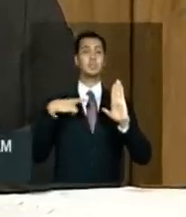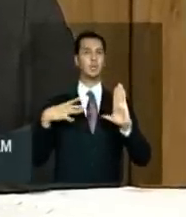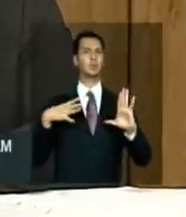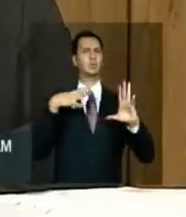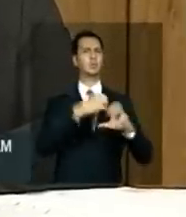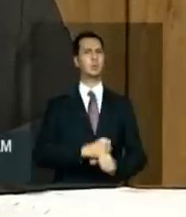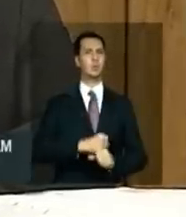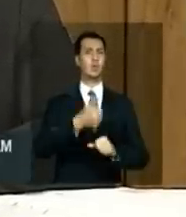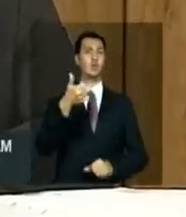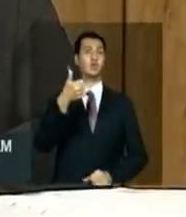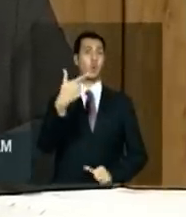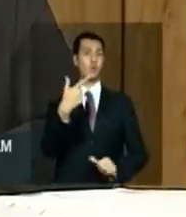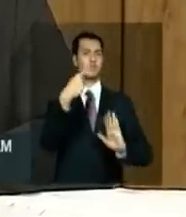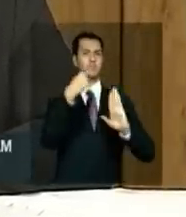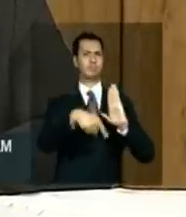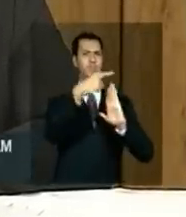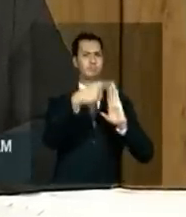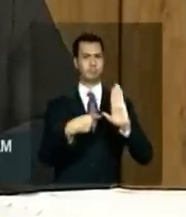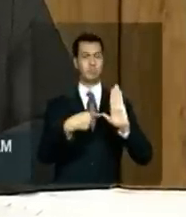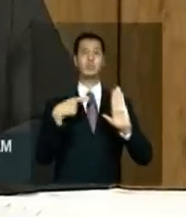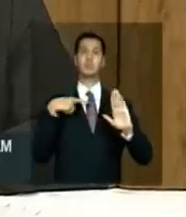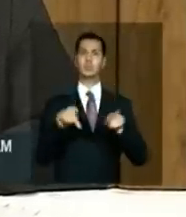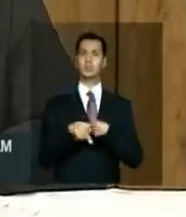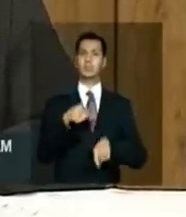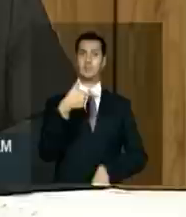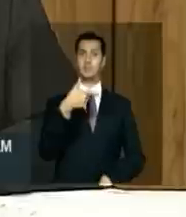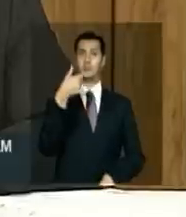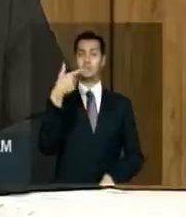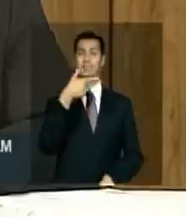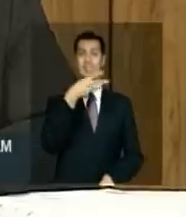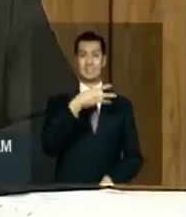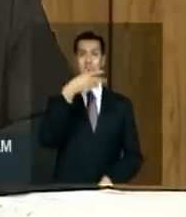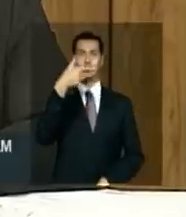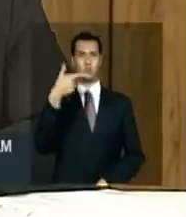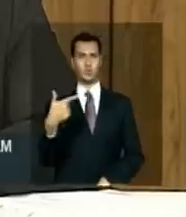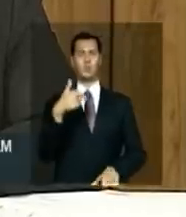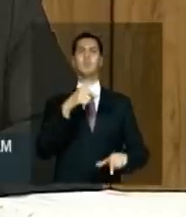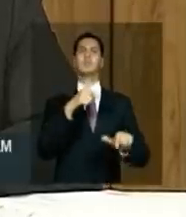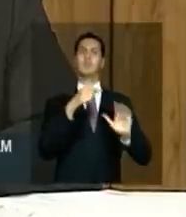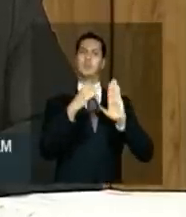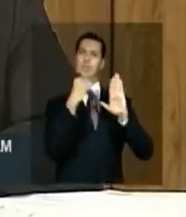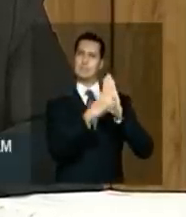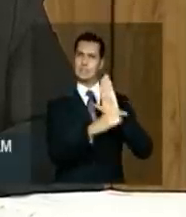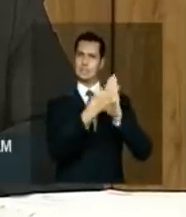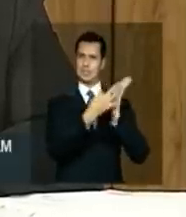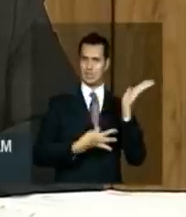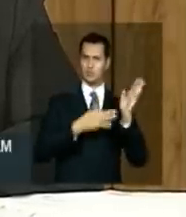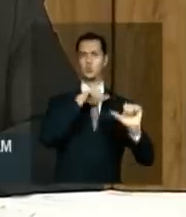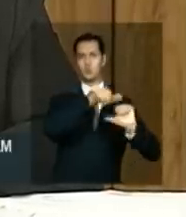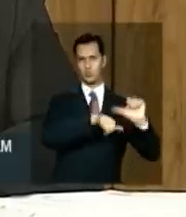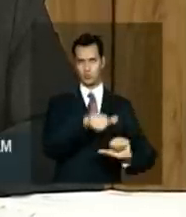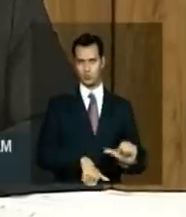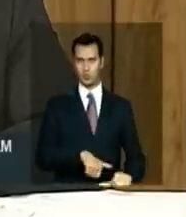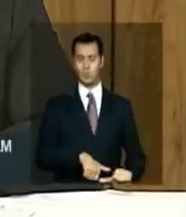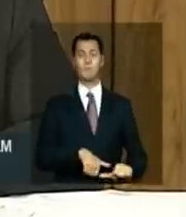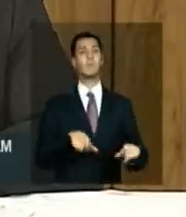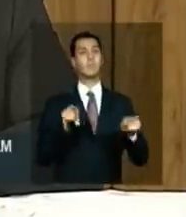e 32 modificações das quais 14 recuperam